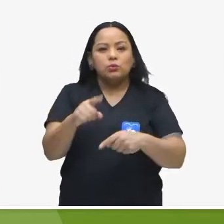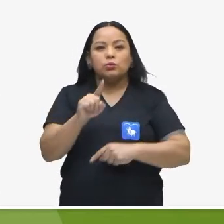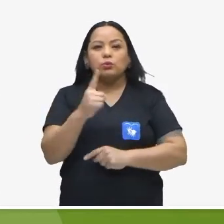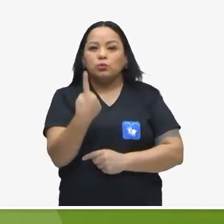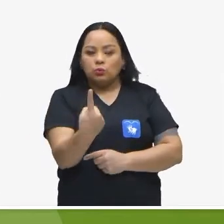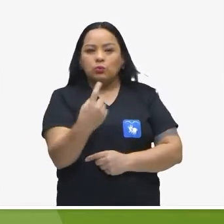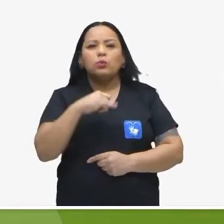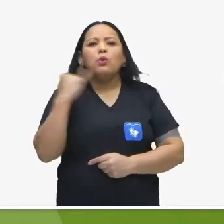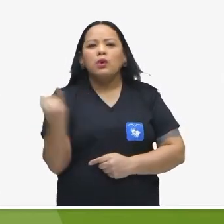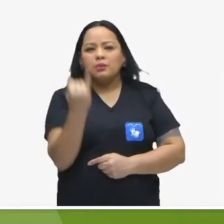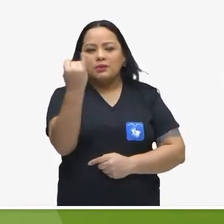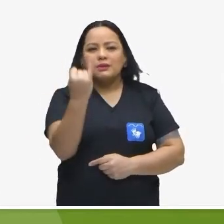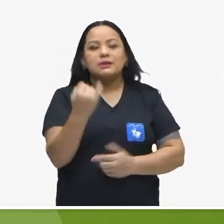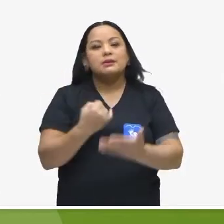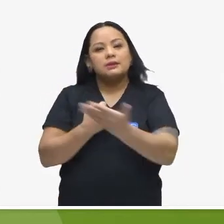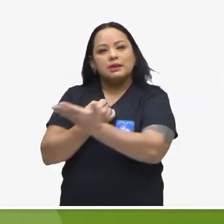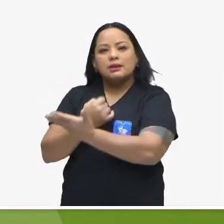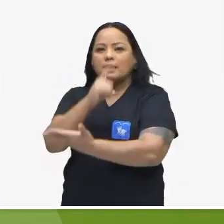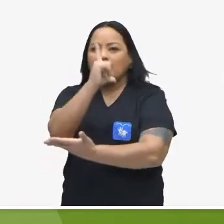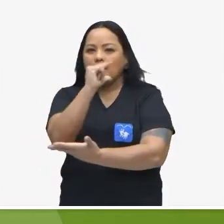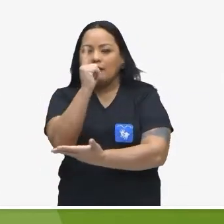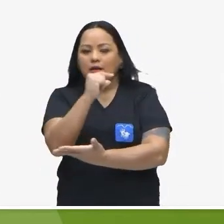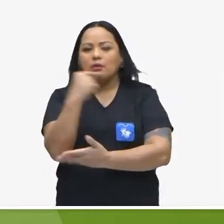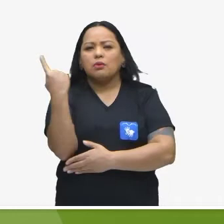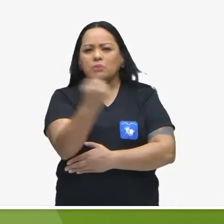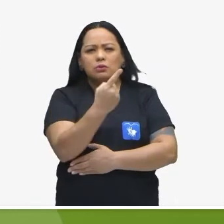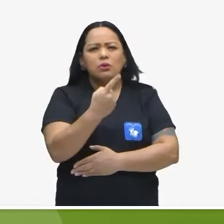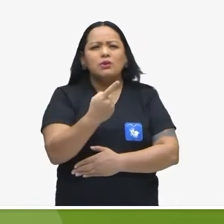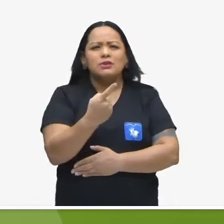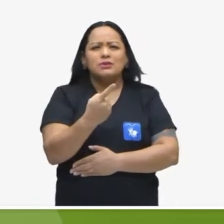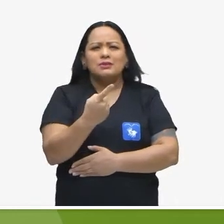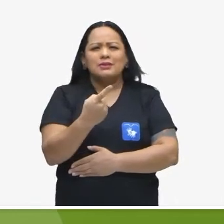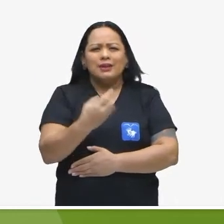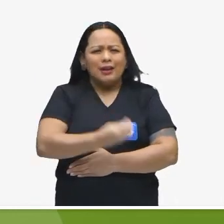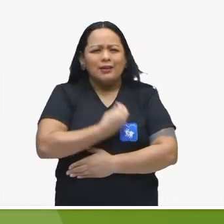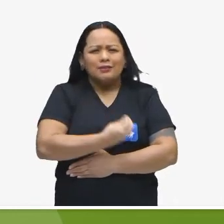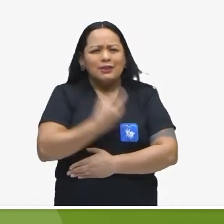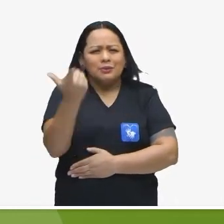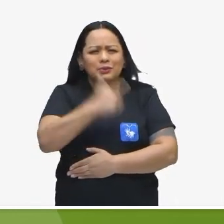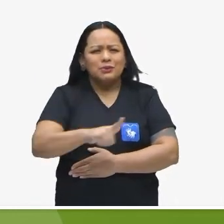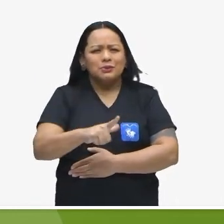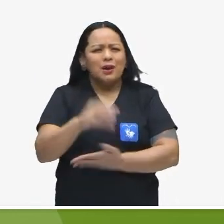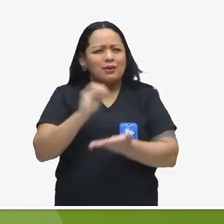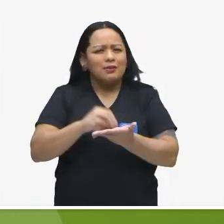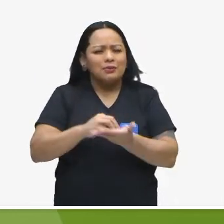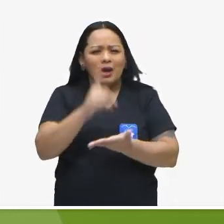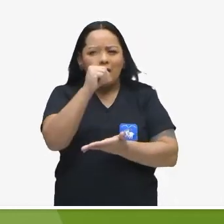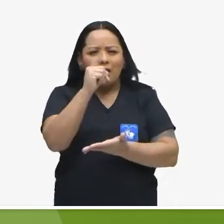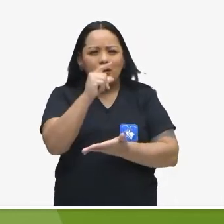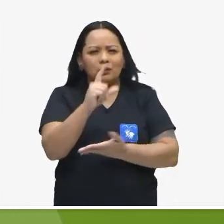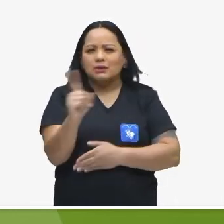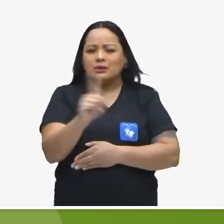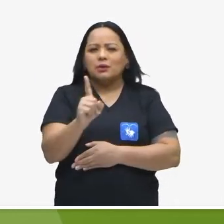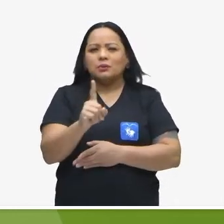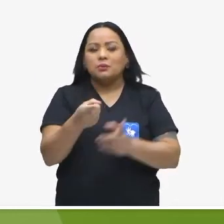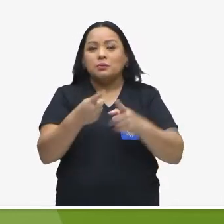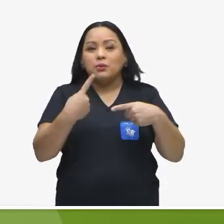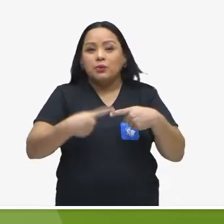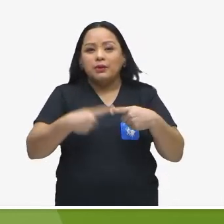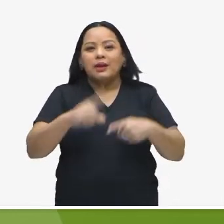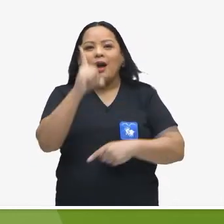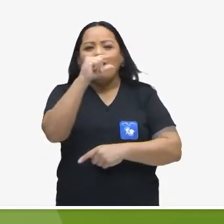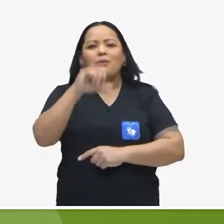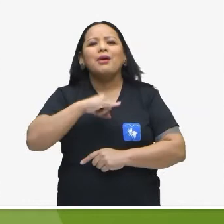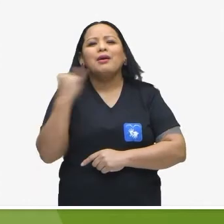né? A água. A gente consegue viver sem água? Não mesmo. A água é essencial à